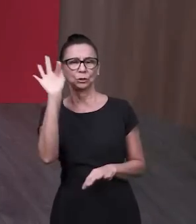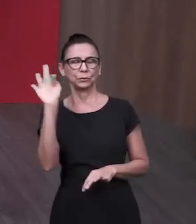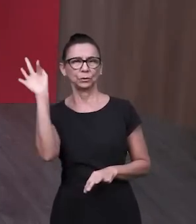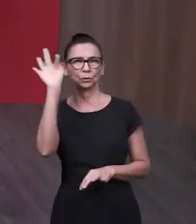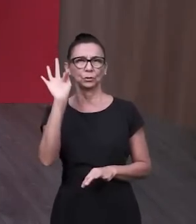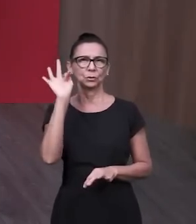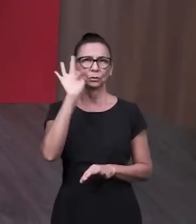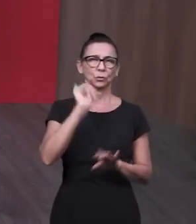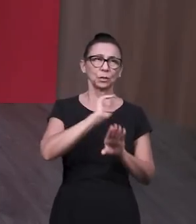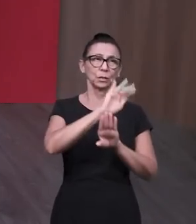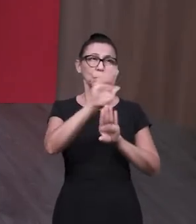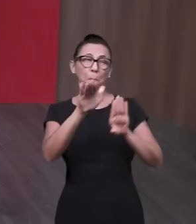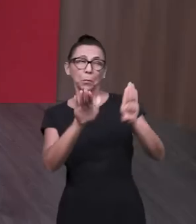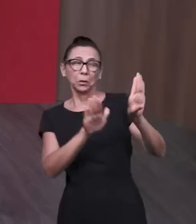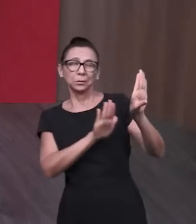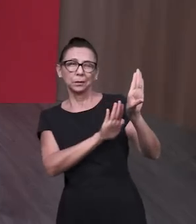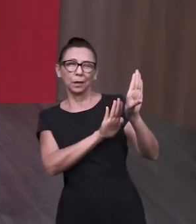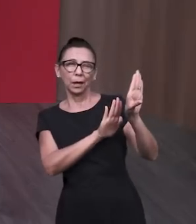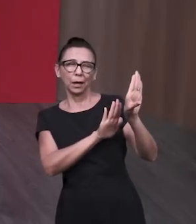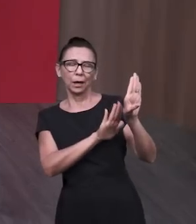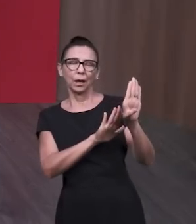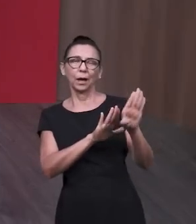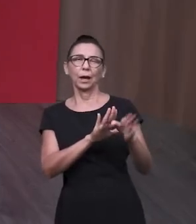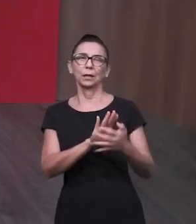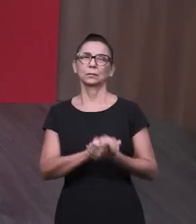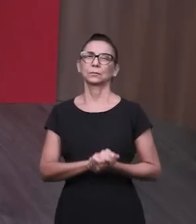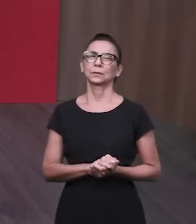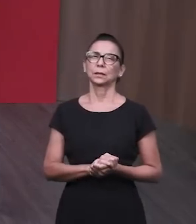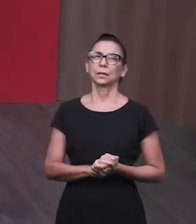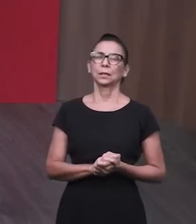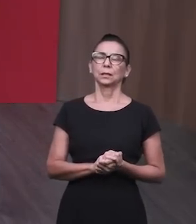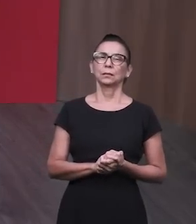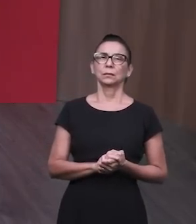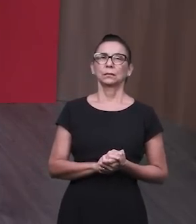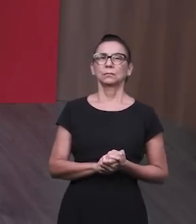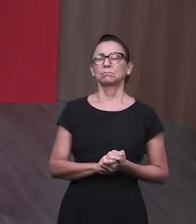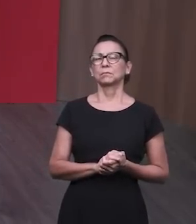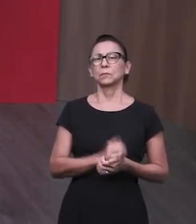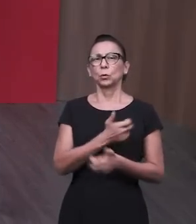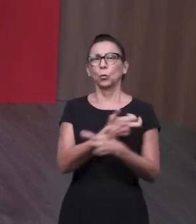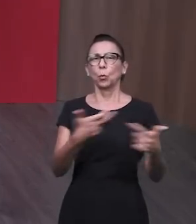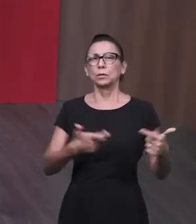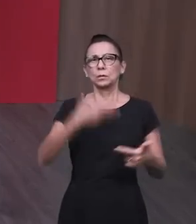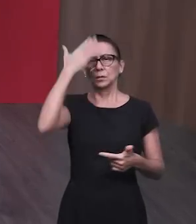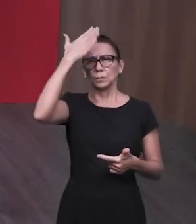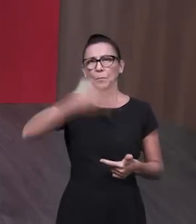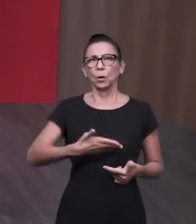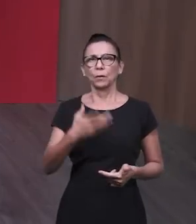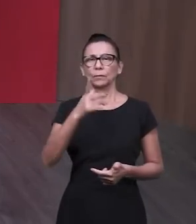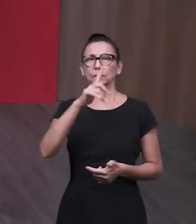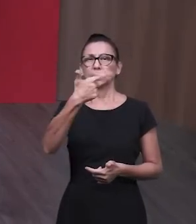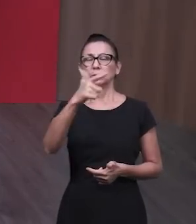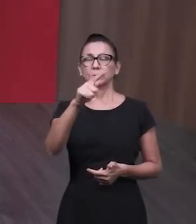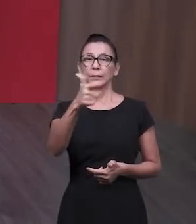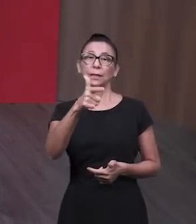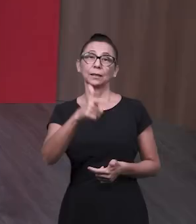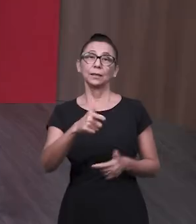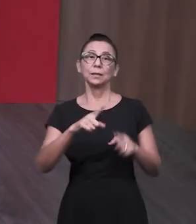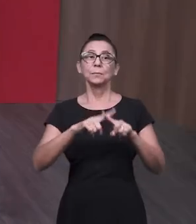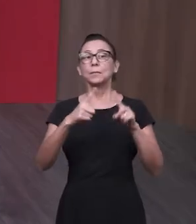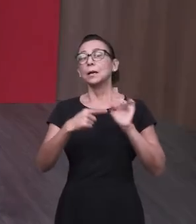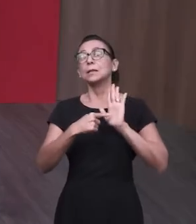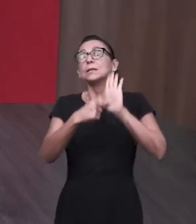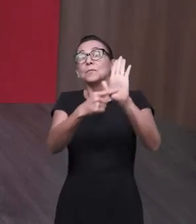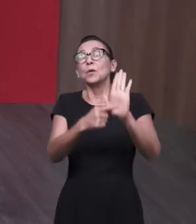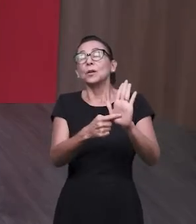com coisas que são subjetivas, com teorias que não são comprovadas, mas que são vendidas ou apresentadas